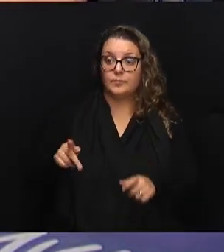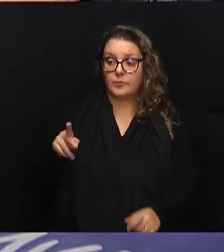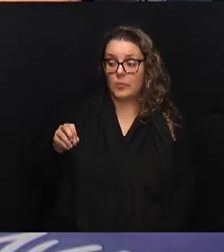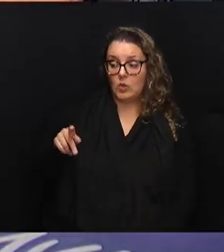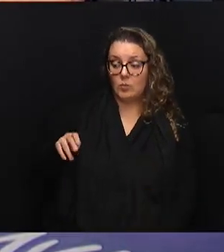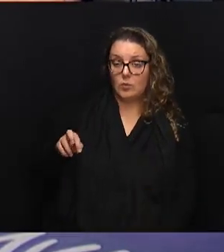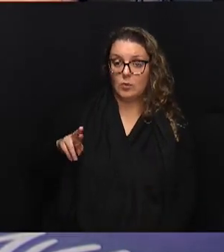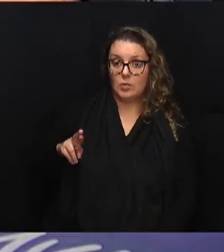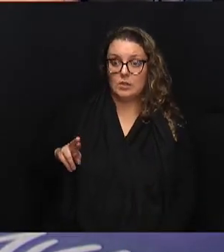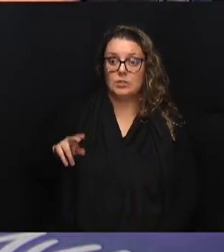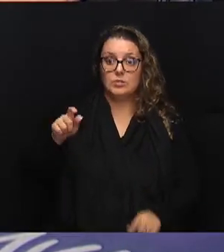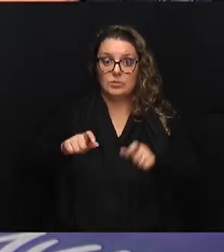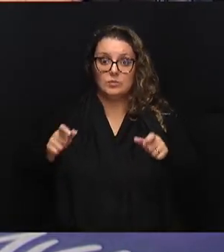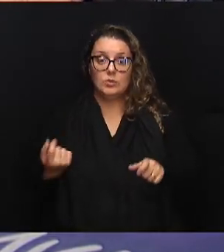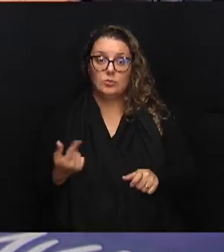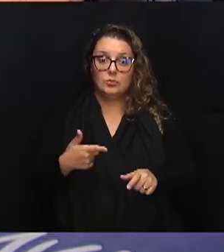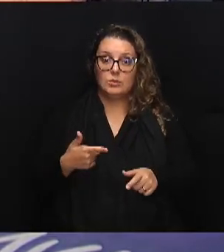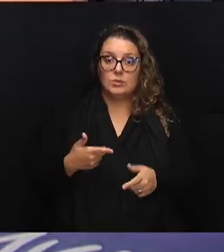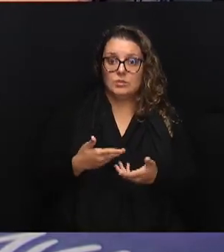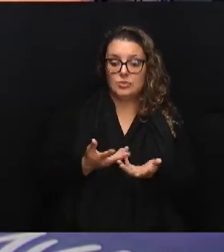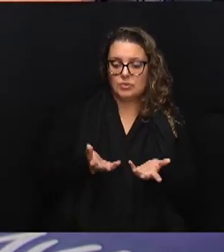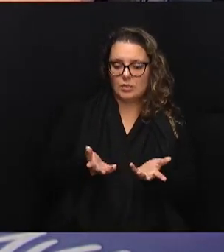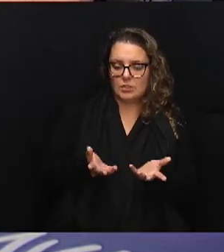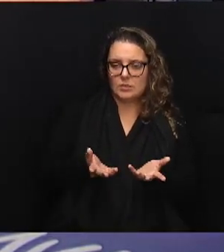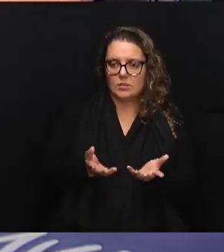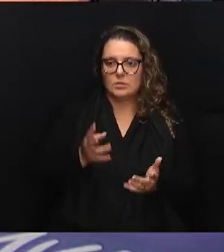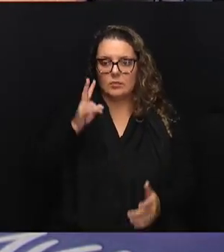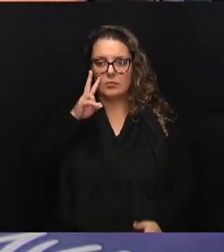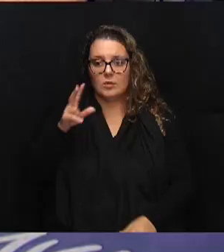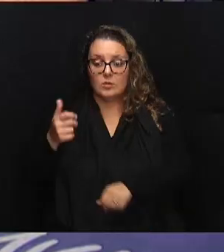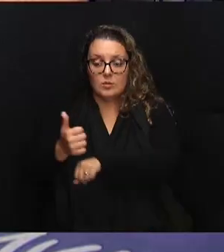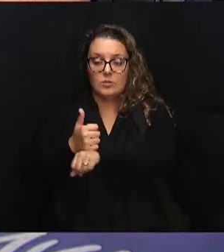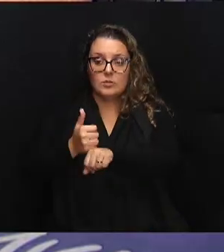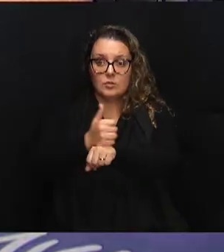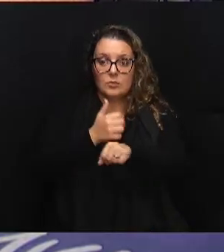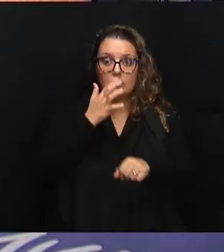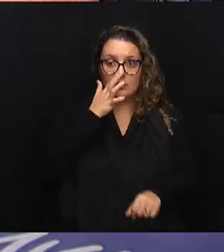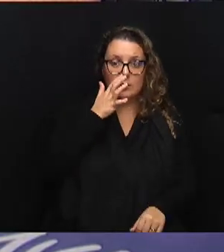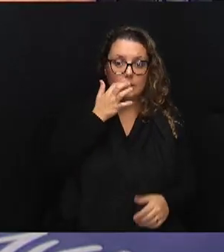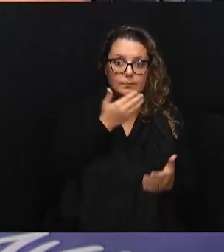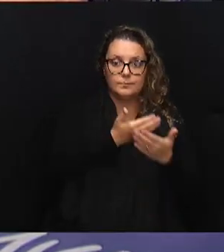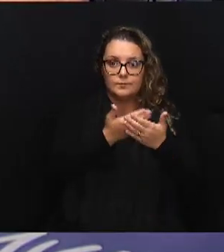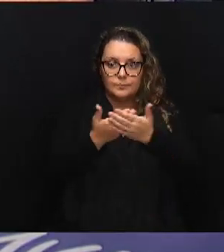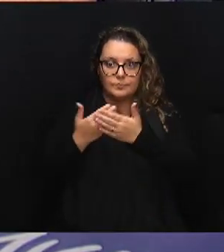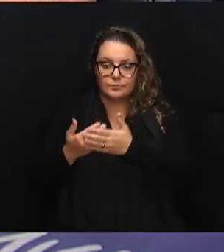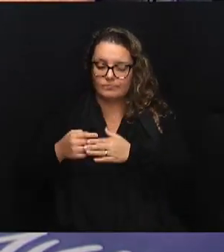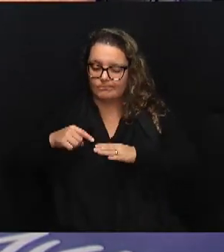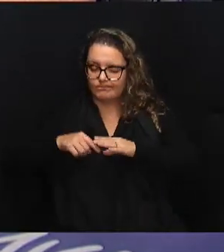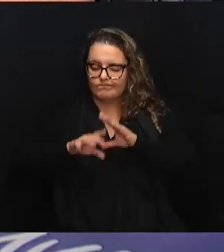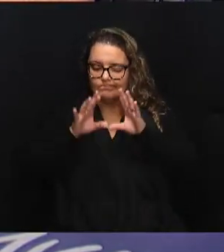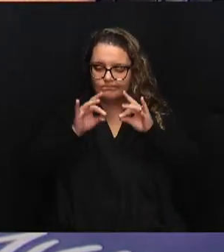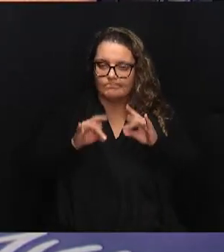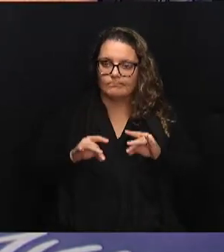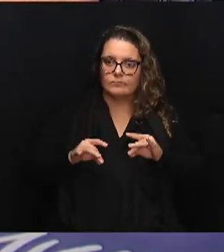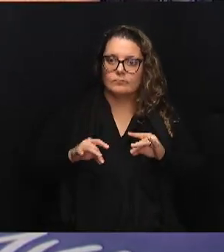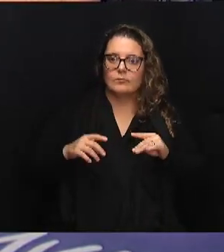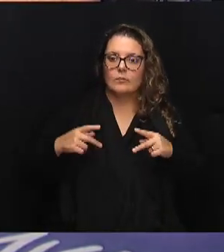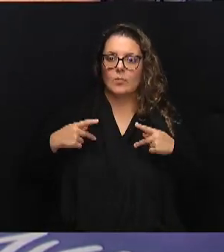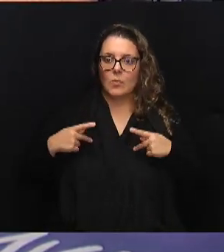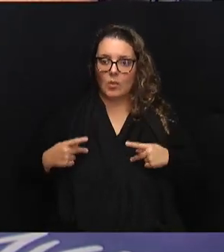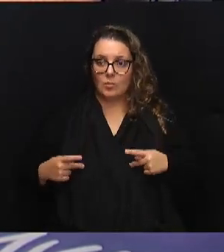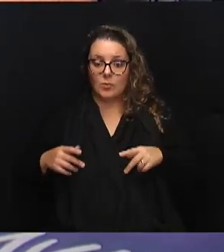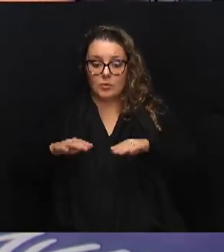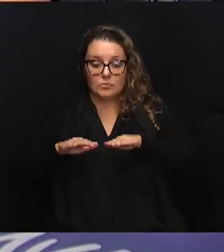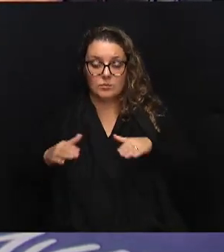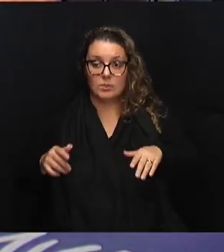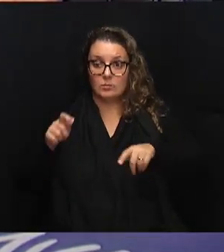jogo de pessoas do que de cartas. Então, a gente vê os profissionais estudando com muito afinco postura de mesa,